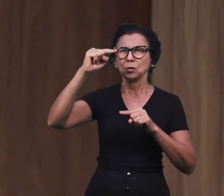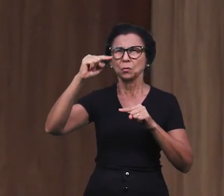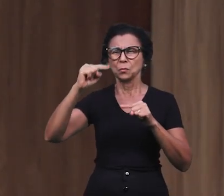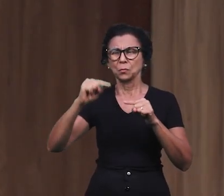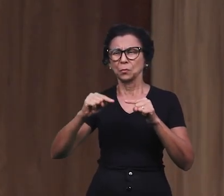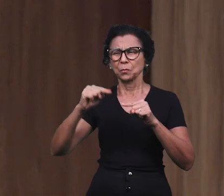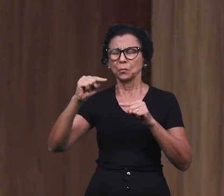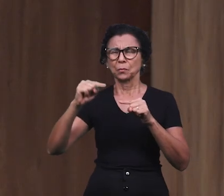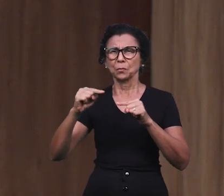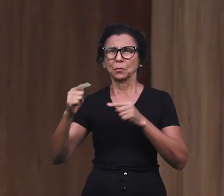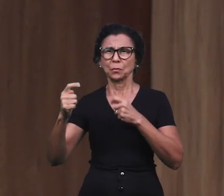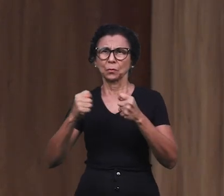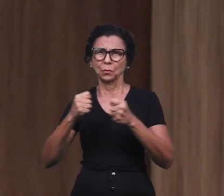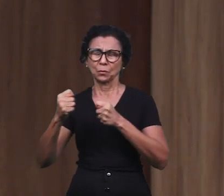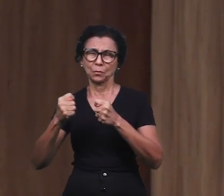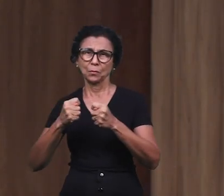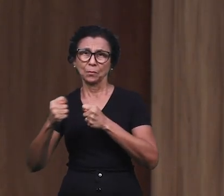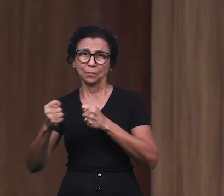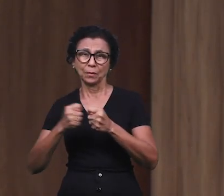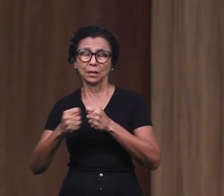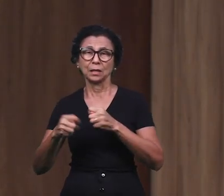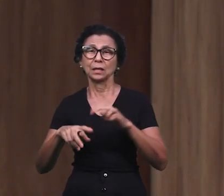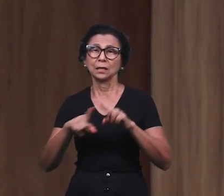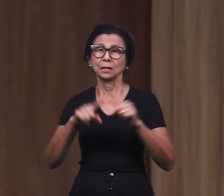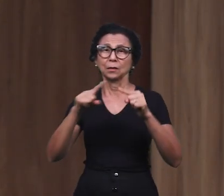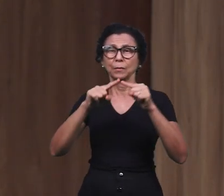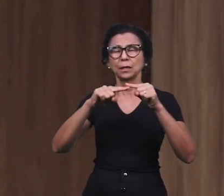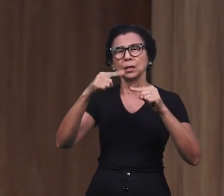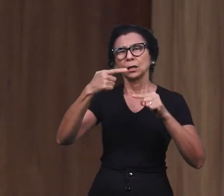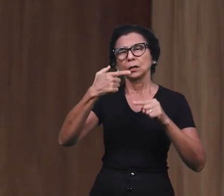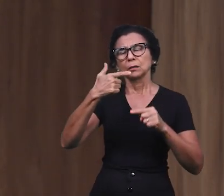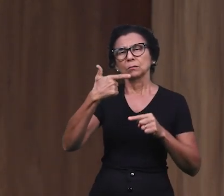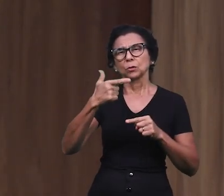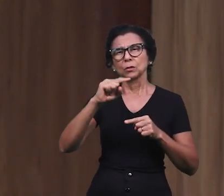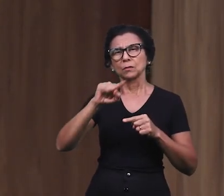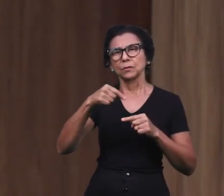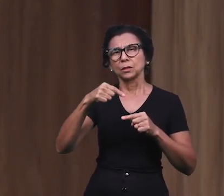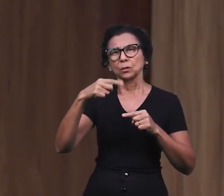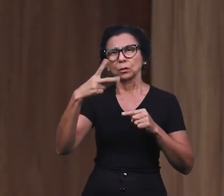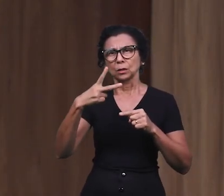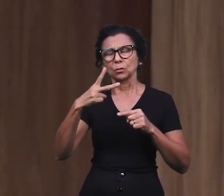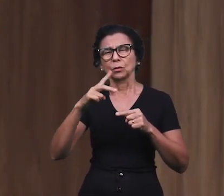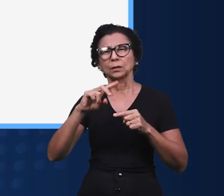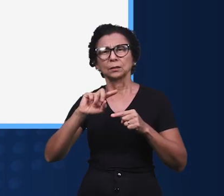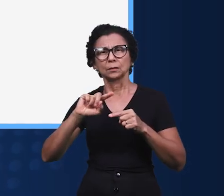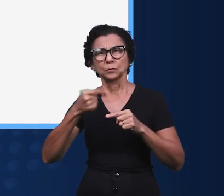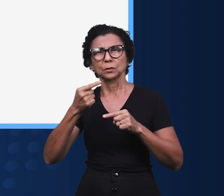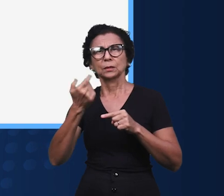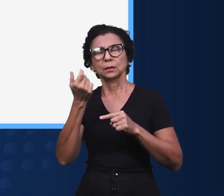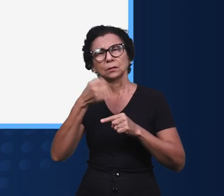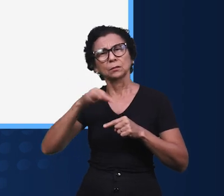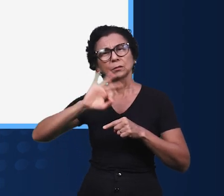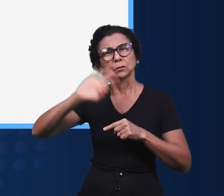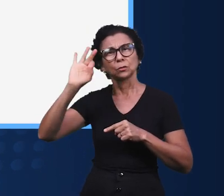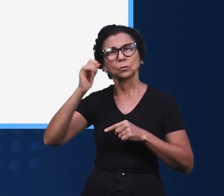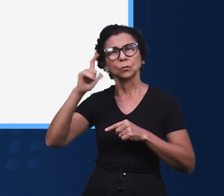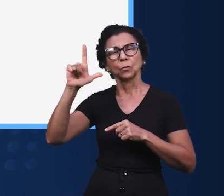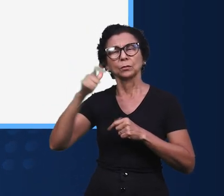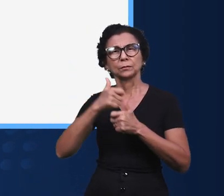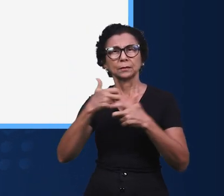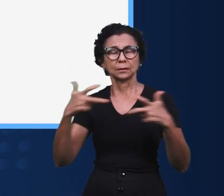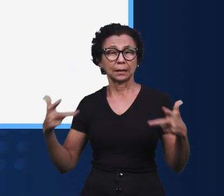4,7% nas economias avançadas e 2,2% nos mercados emergentes. Esse choque sem